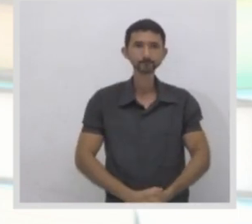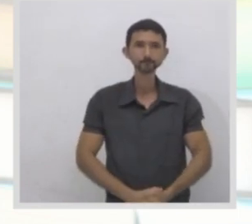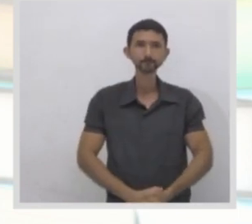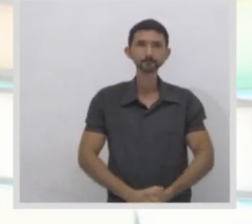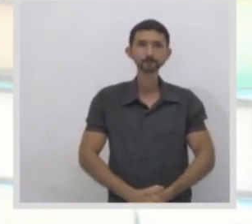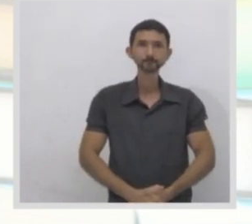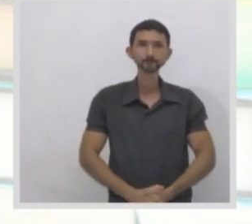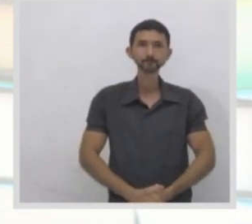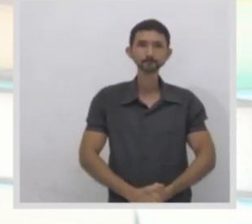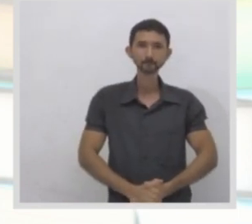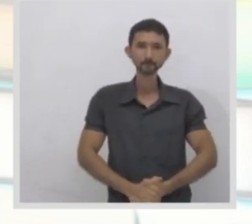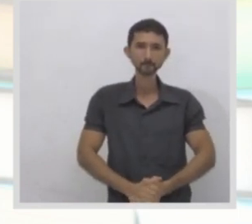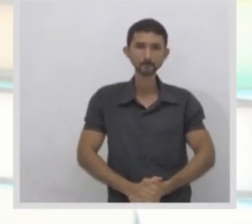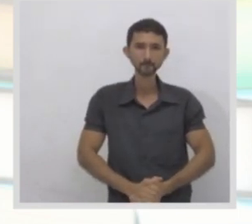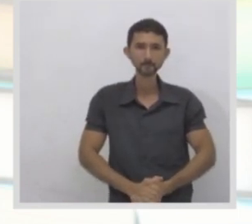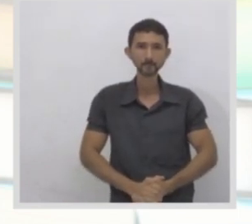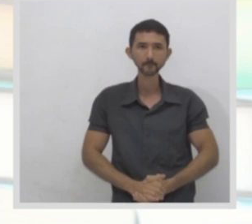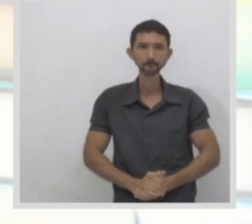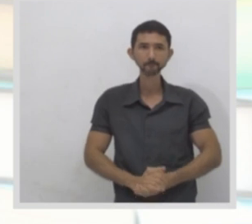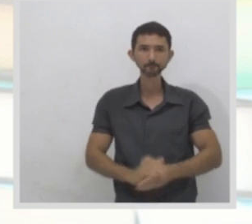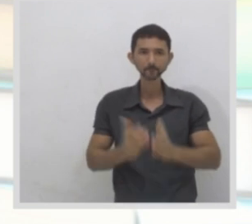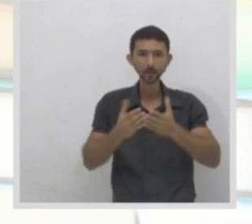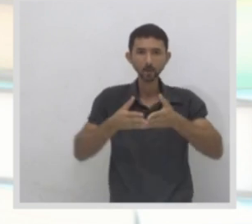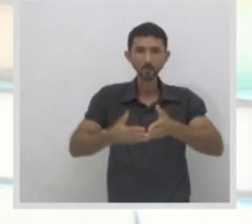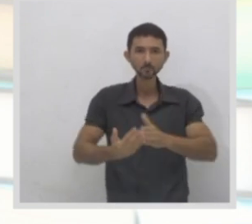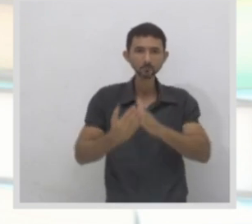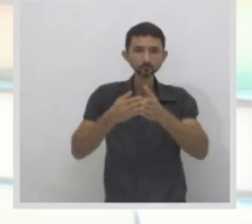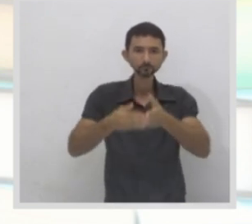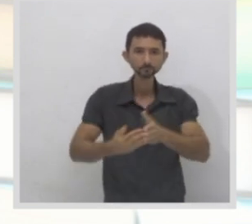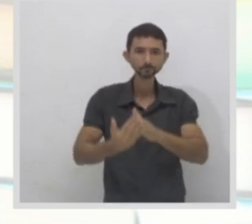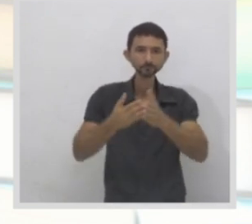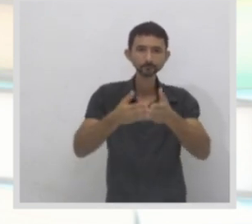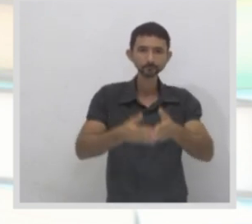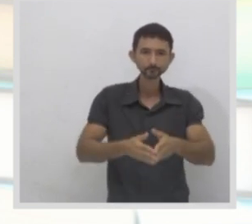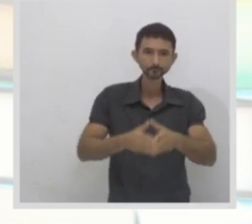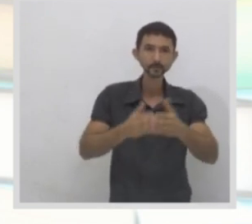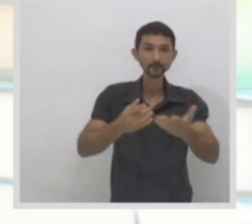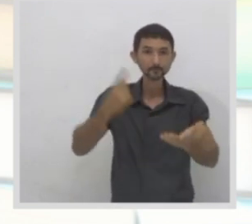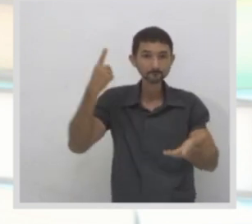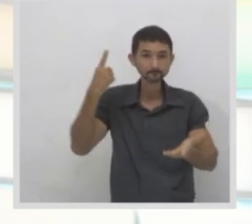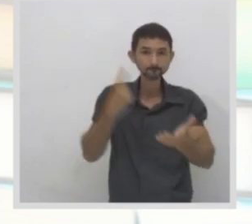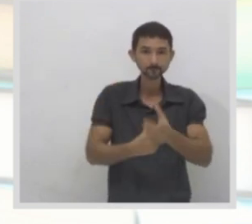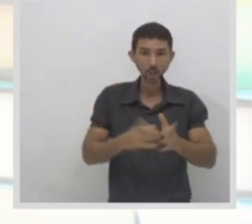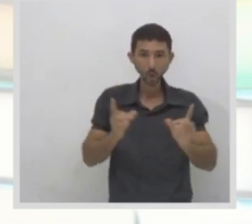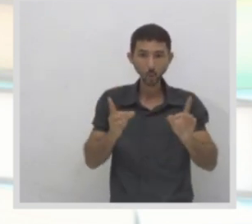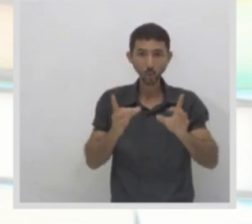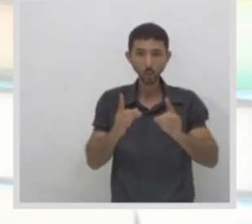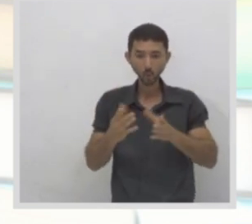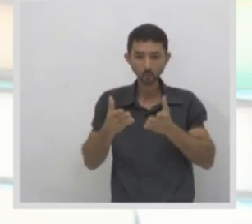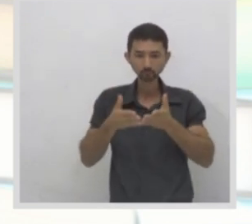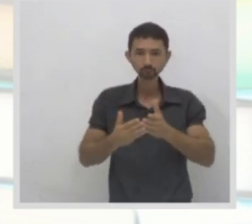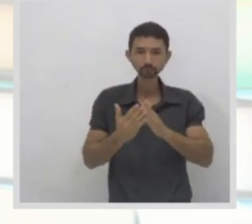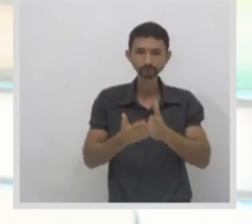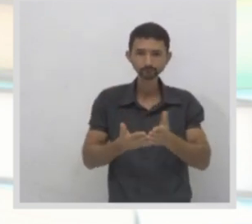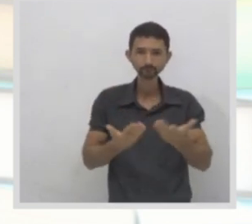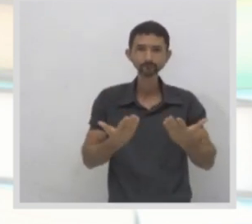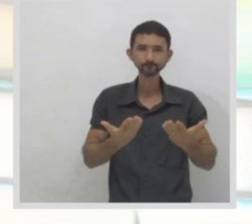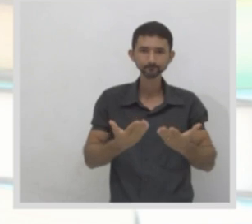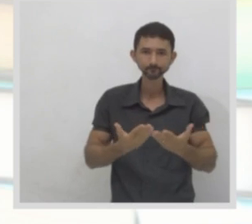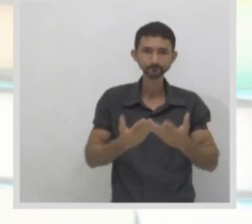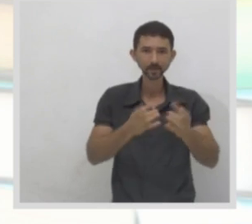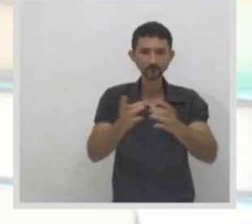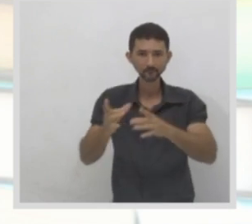né. E essas grandes navegações, elas vão consolidar um comércio ultramarino, né, um